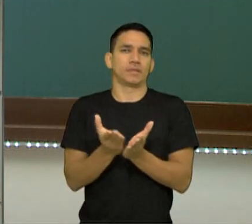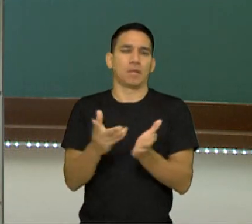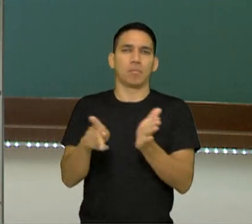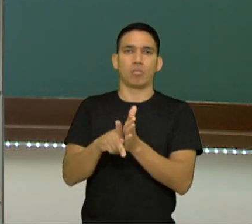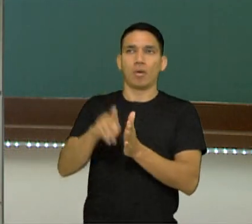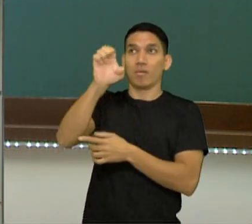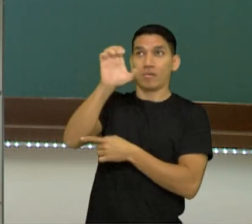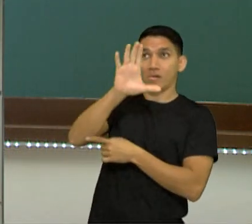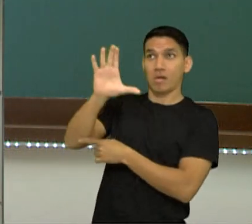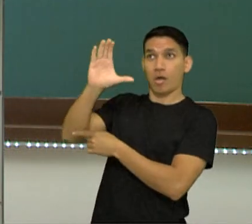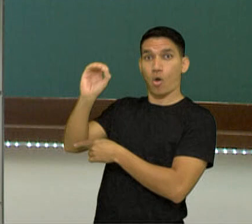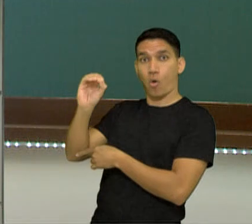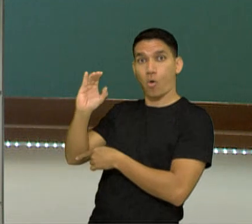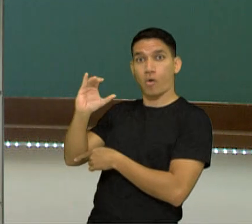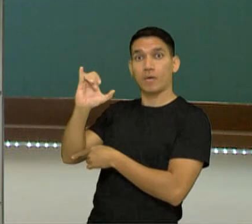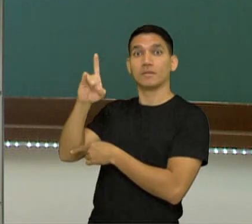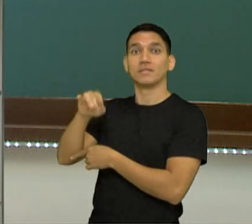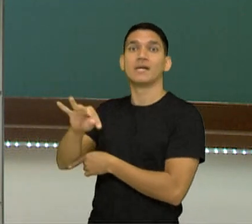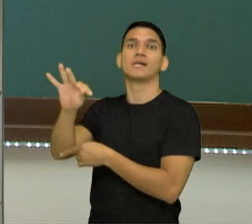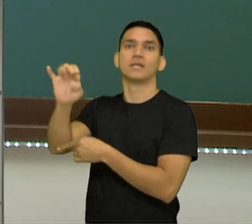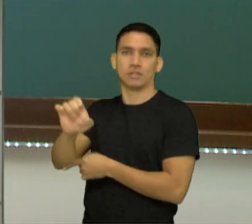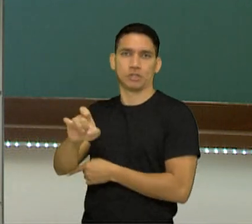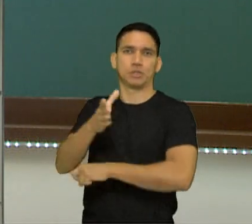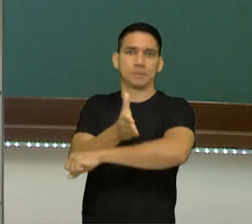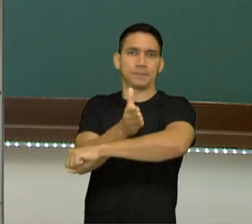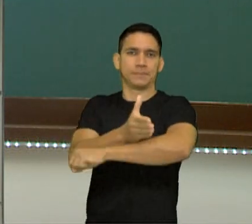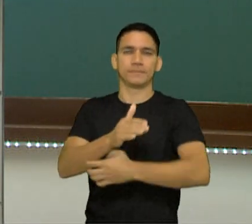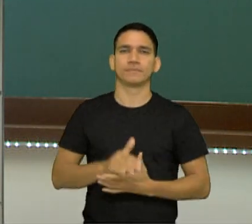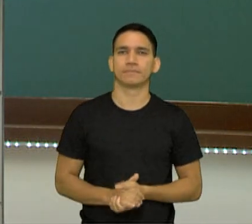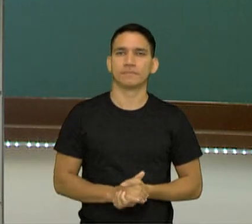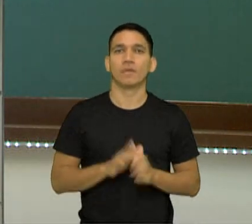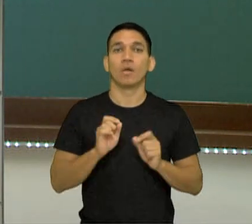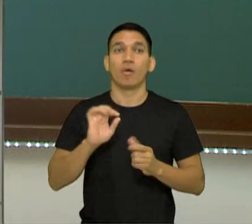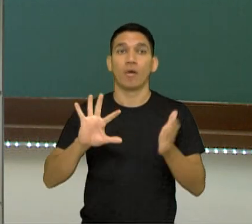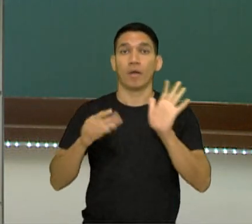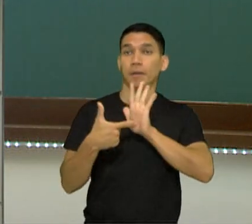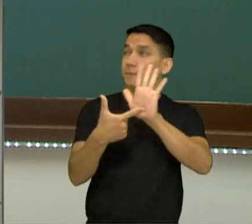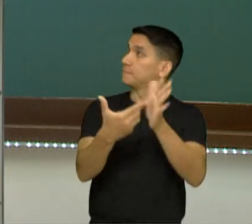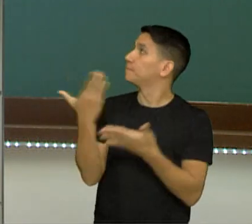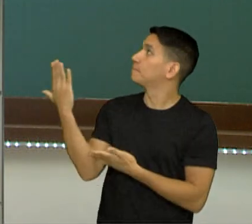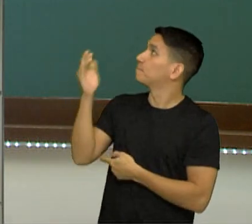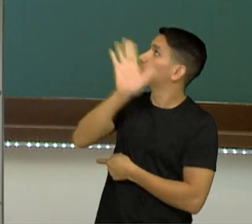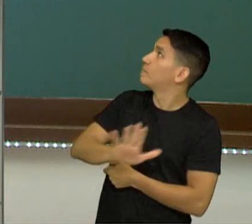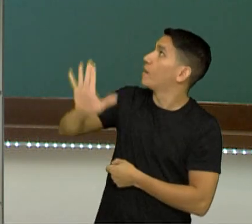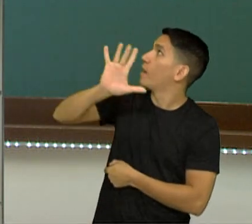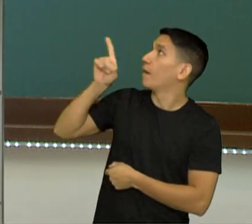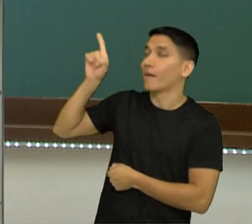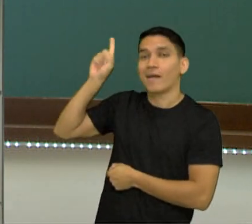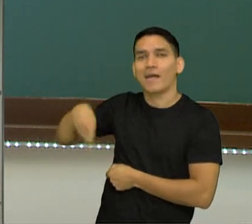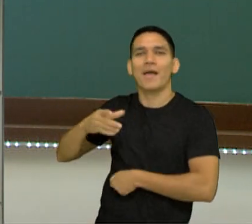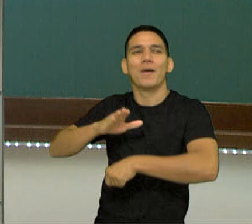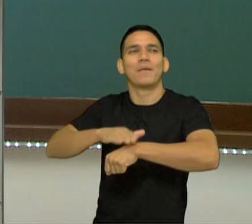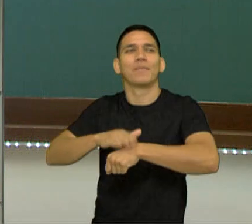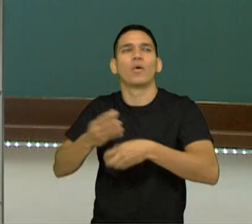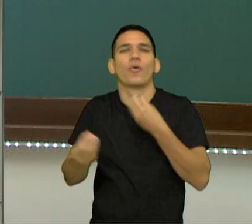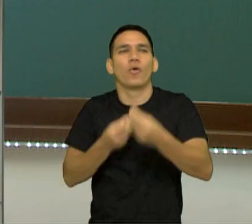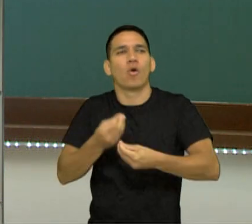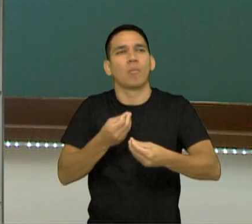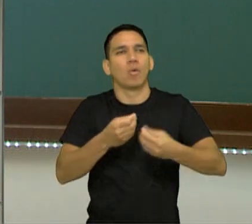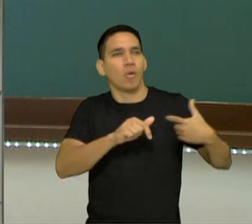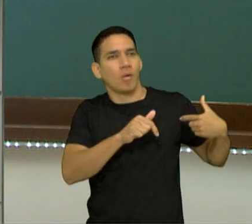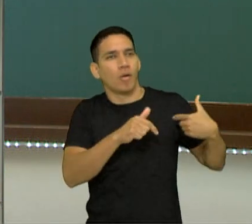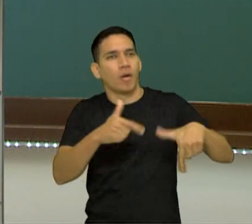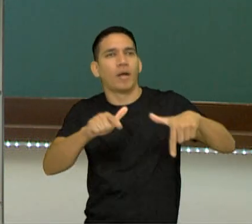europeu medieval tá bom ó e aqui a gente tem a representação né de uma cena de um trabalho